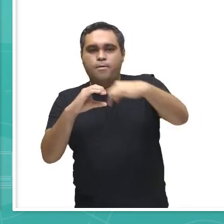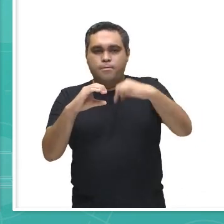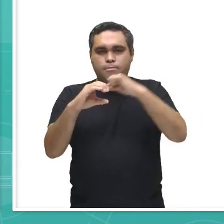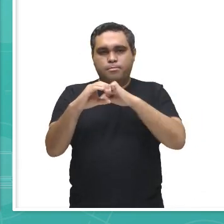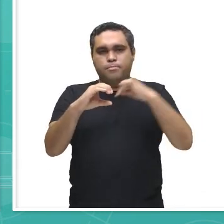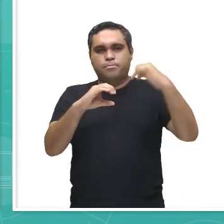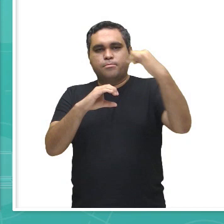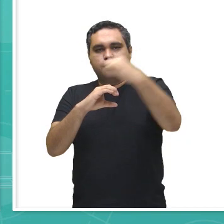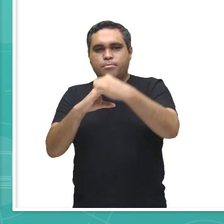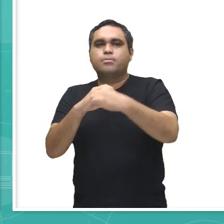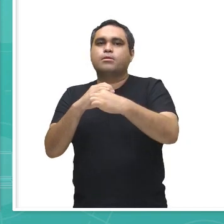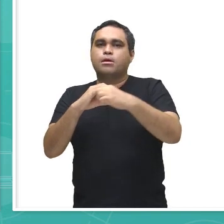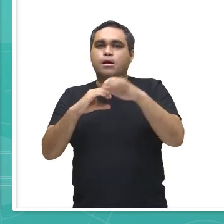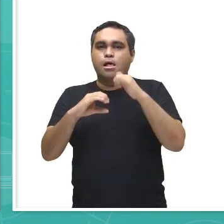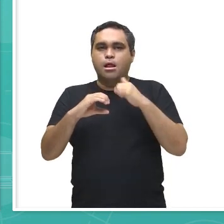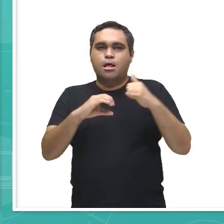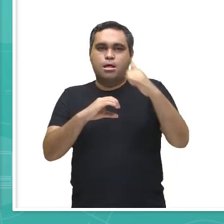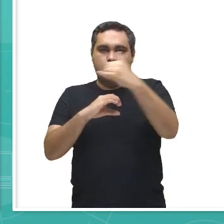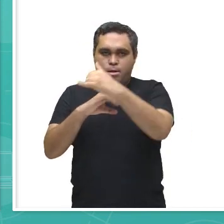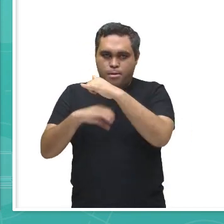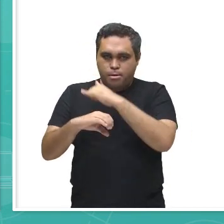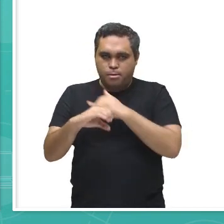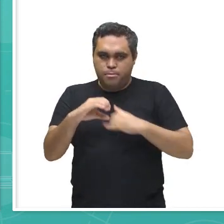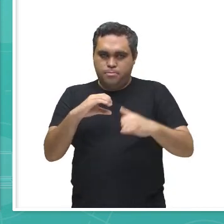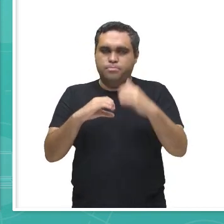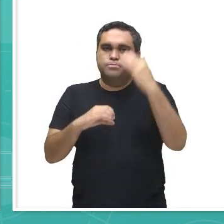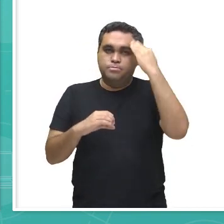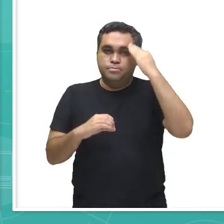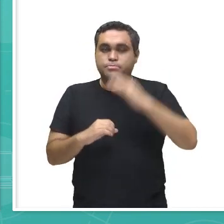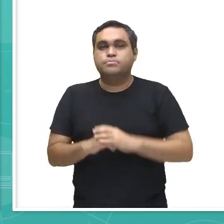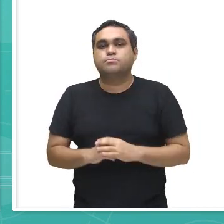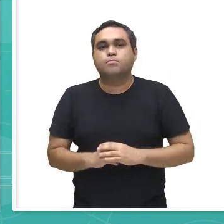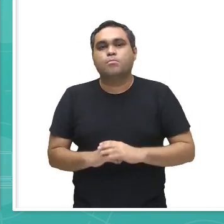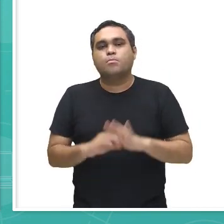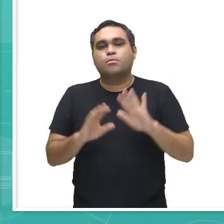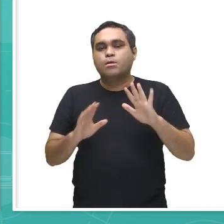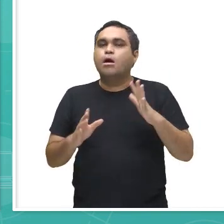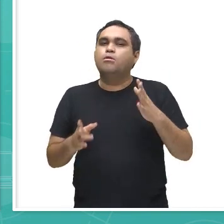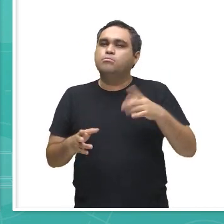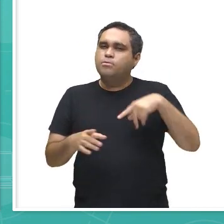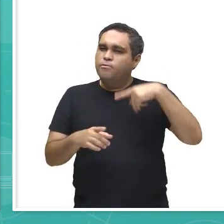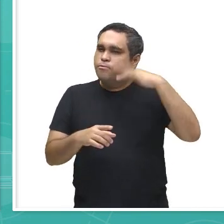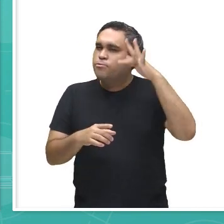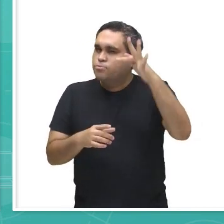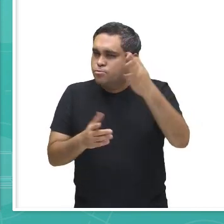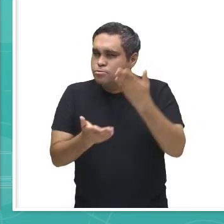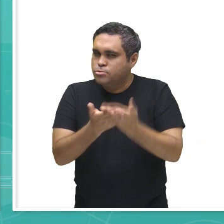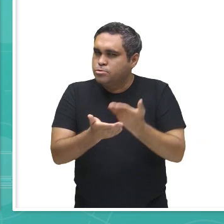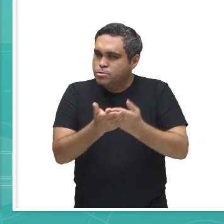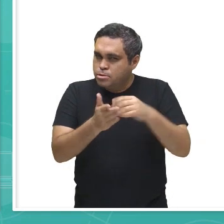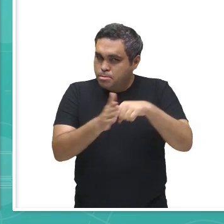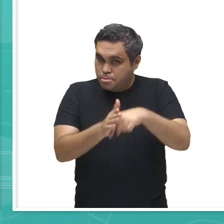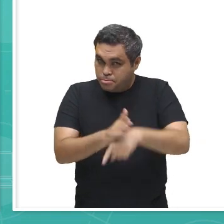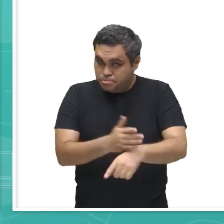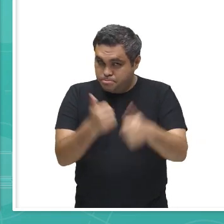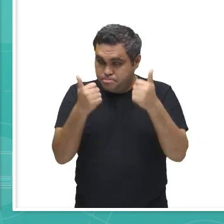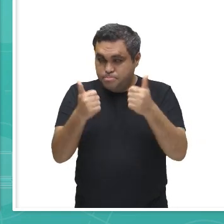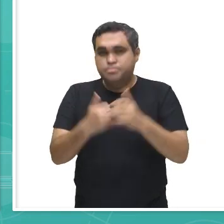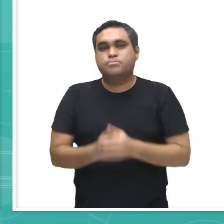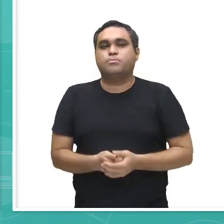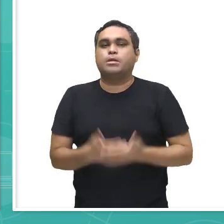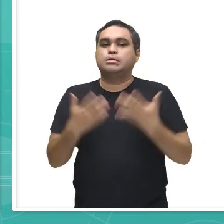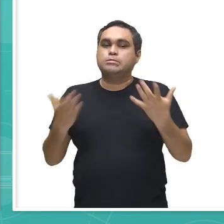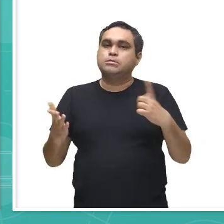ó, elétrons, tá bom? A gente vai observar em outras aulas com mais detalhes. Então, a gente tem aí a constituição da